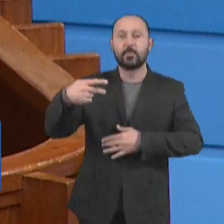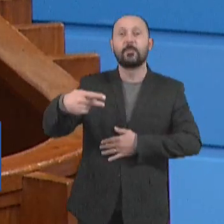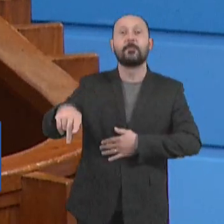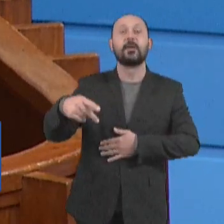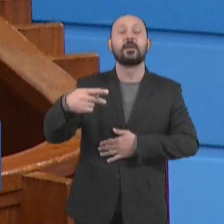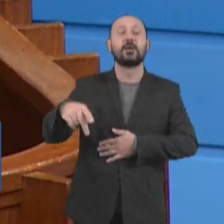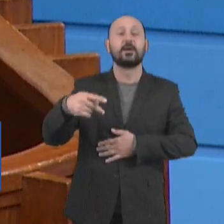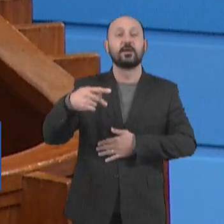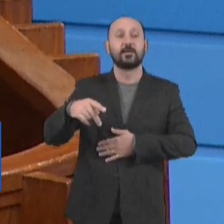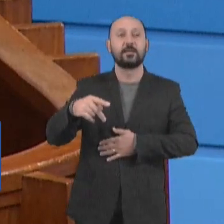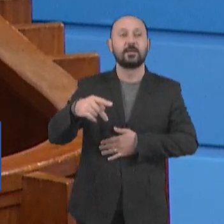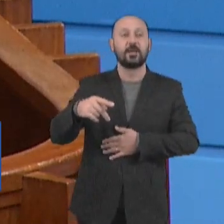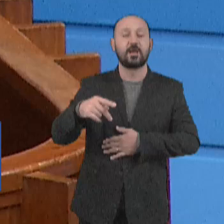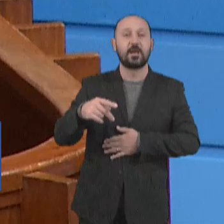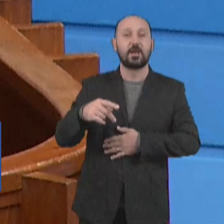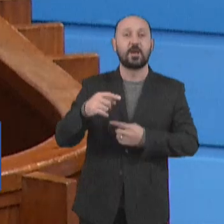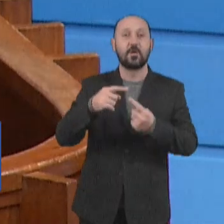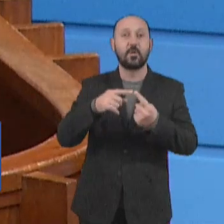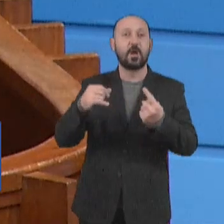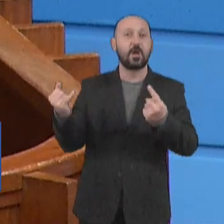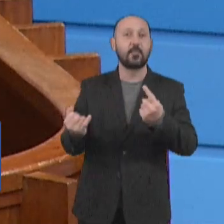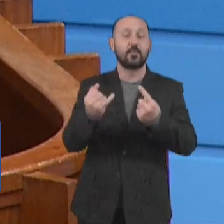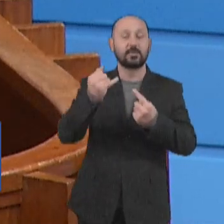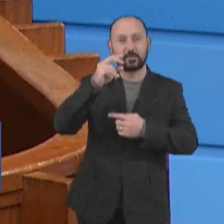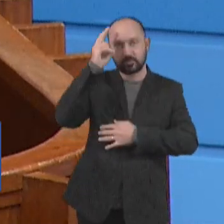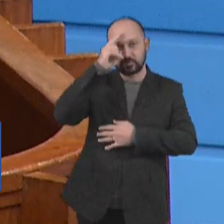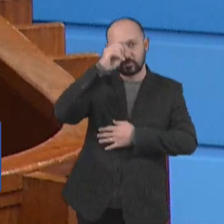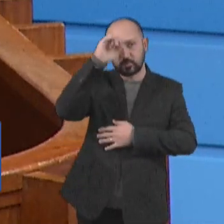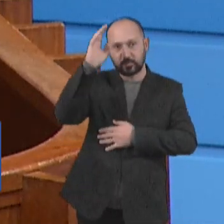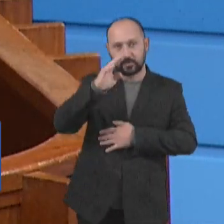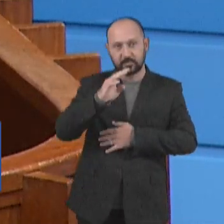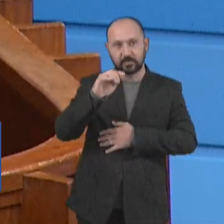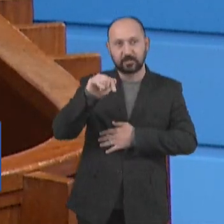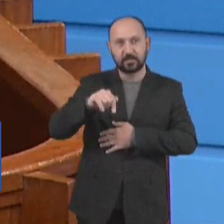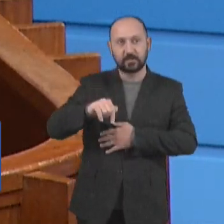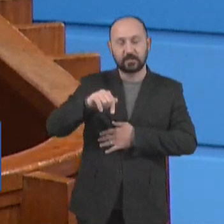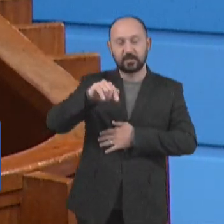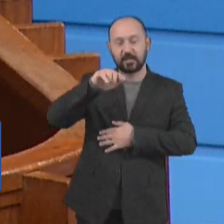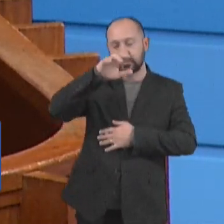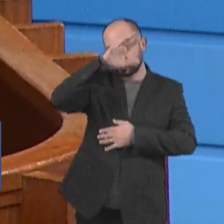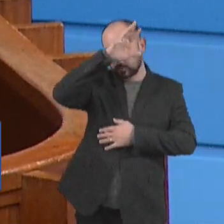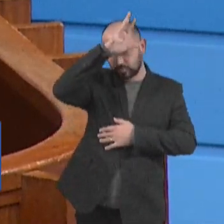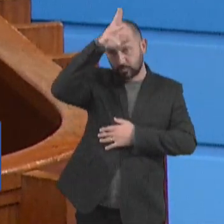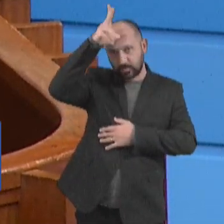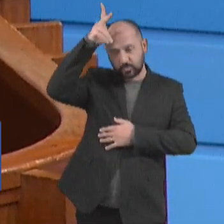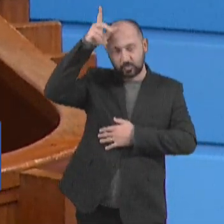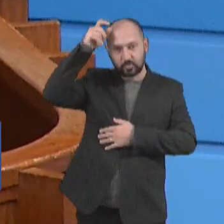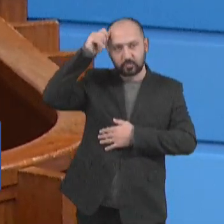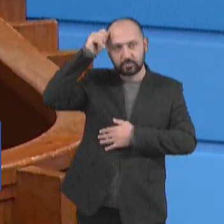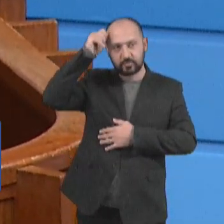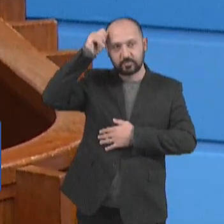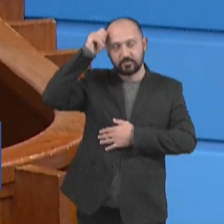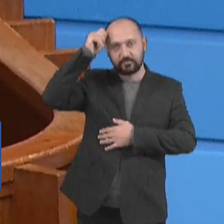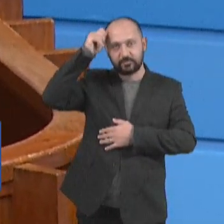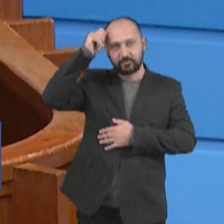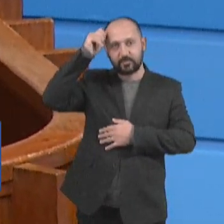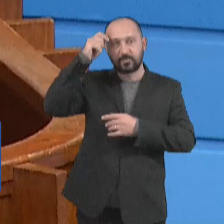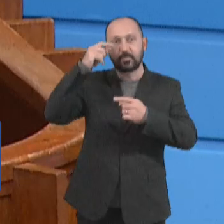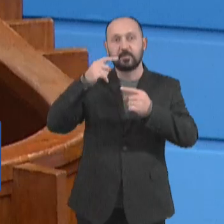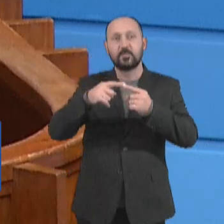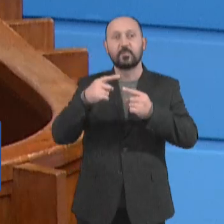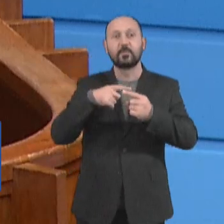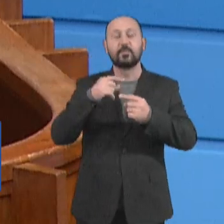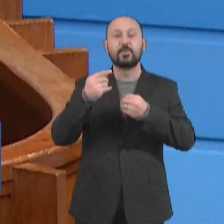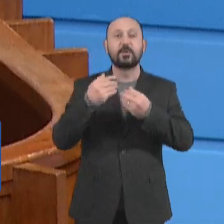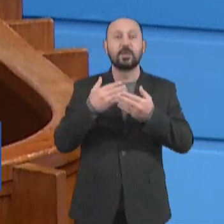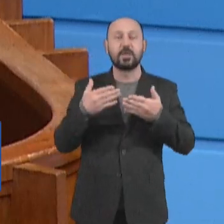dos fenômenos mais importantes da história do Brasil e da história de Mato Grosso. Por quê? Na